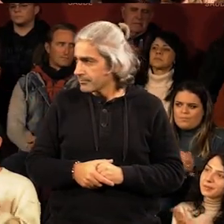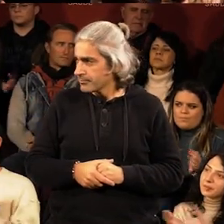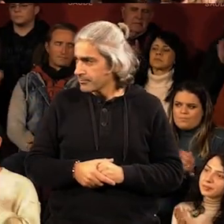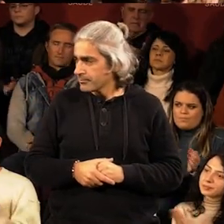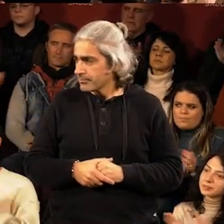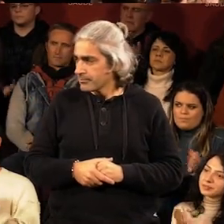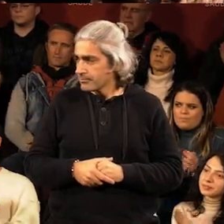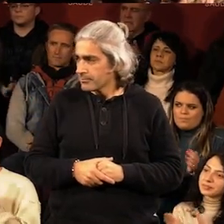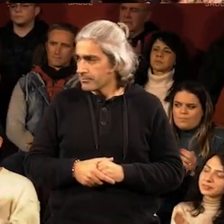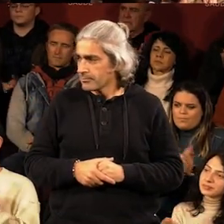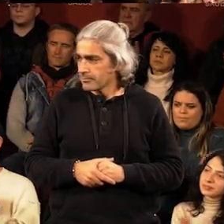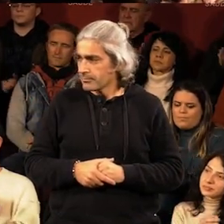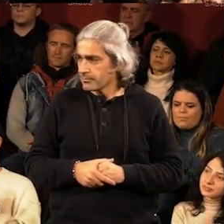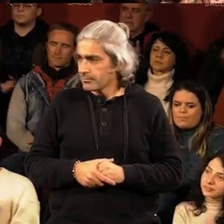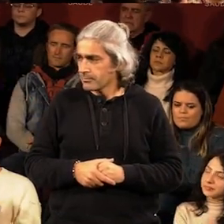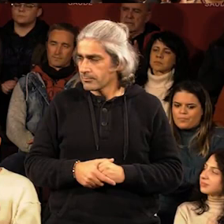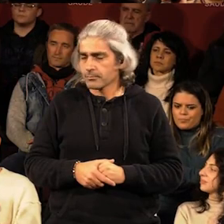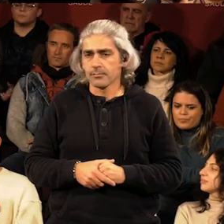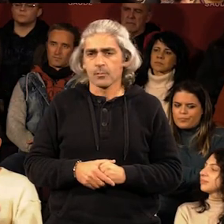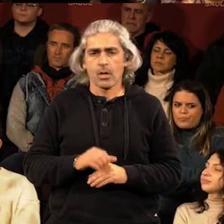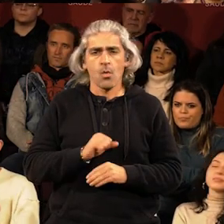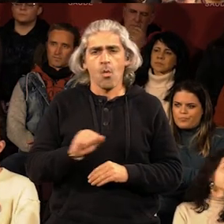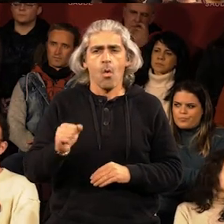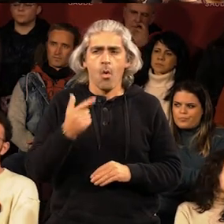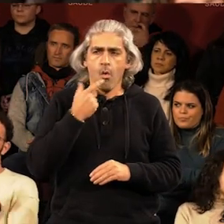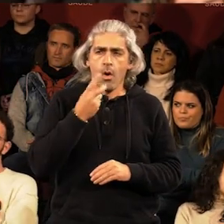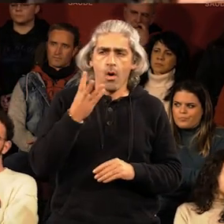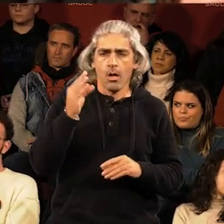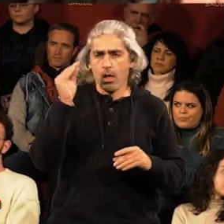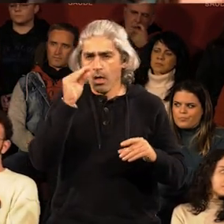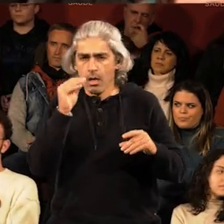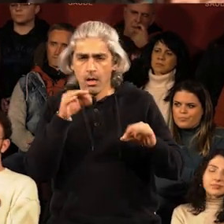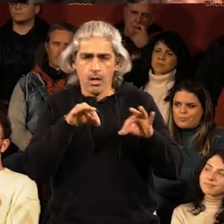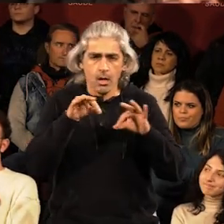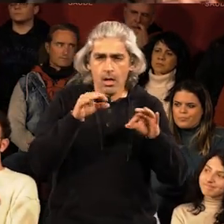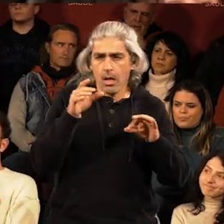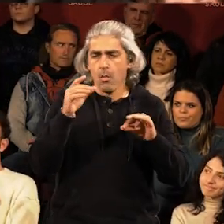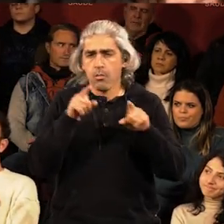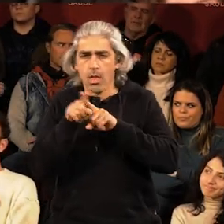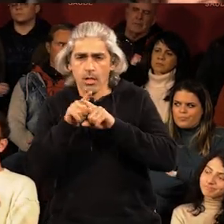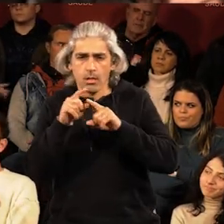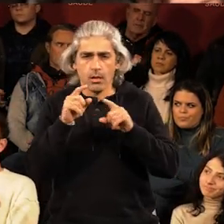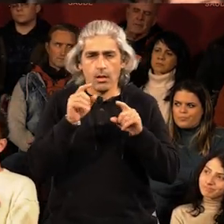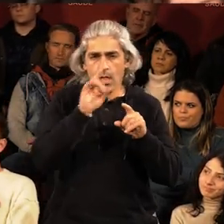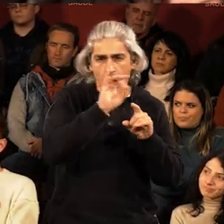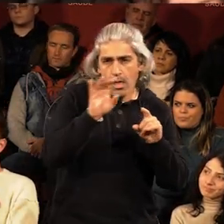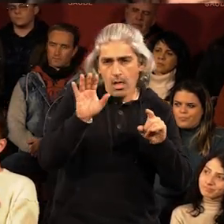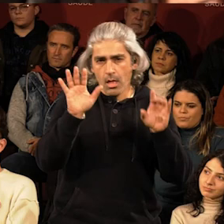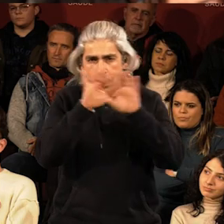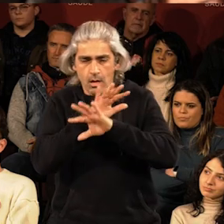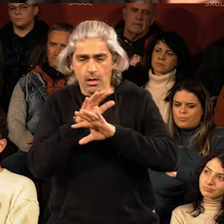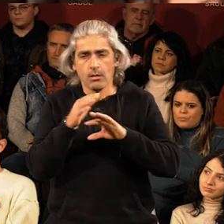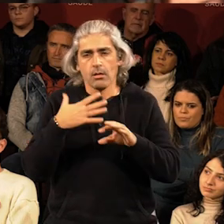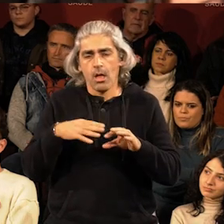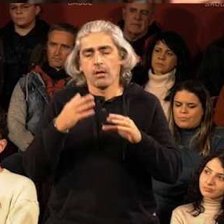contra contra uma certa hipocrisia da política de entretenimento elogio os